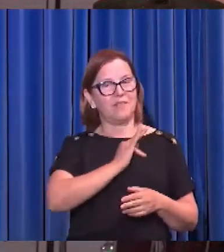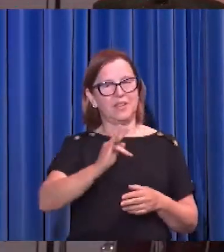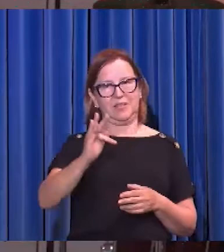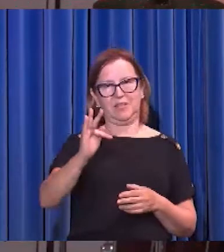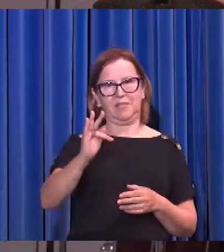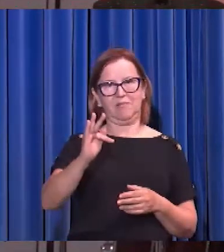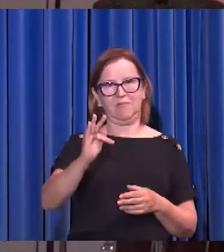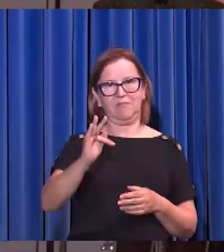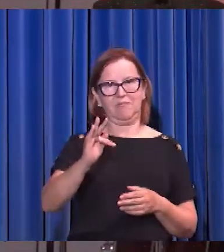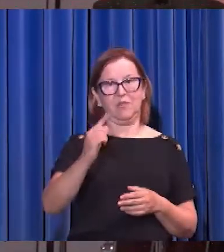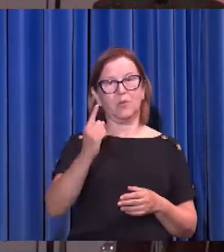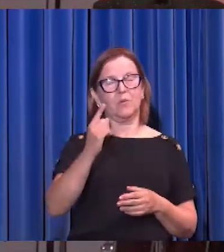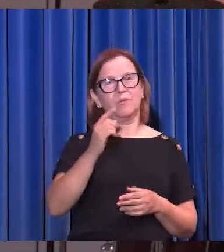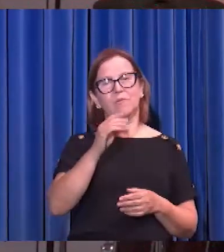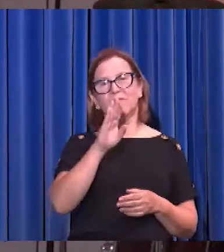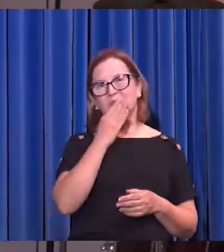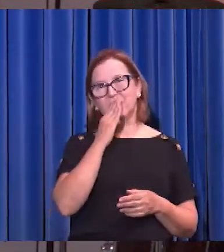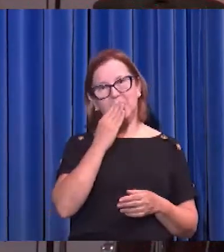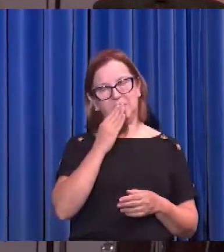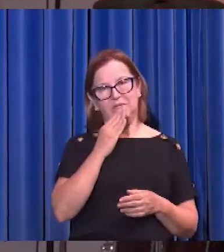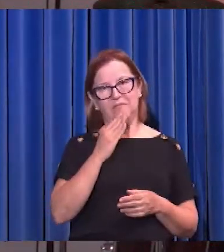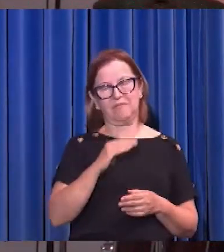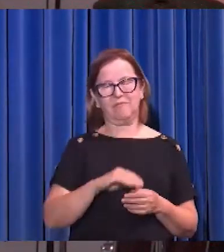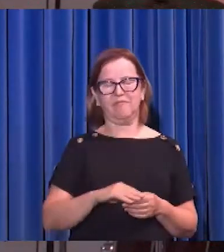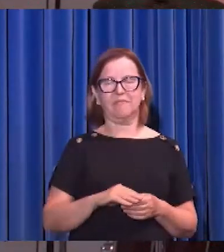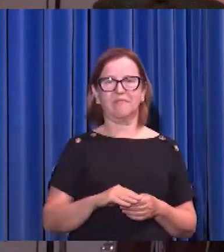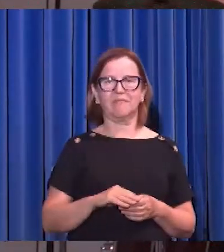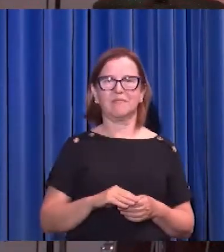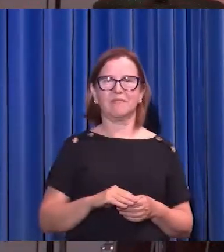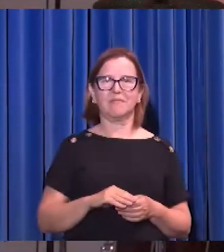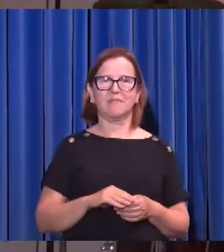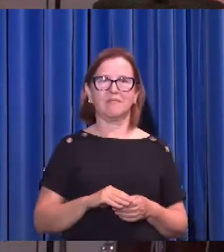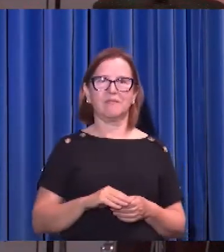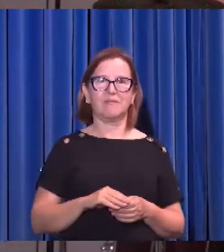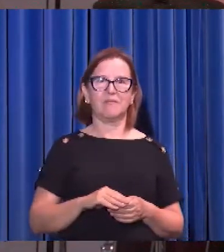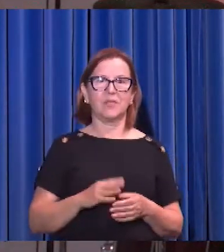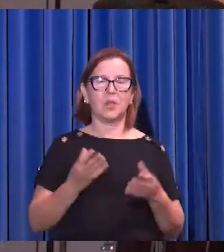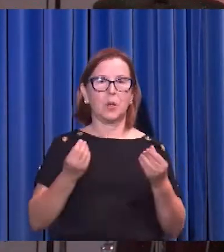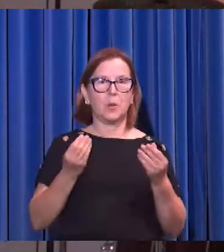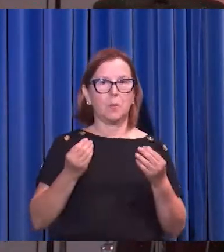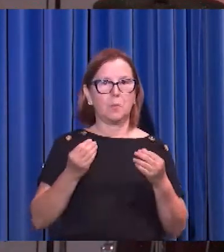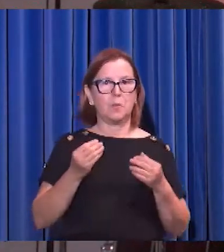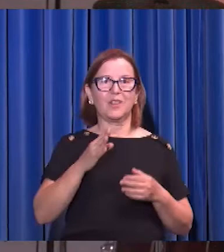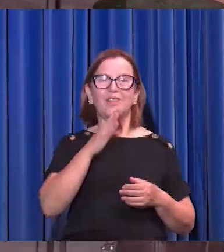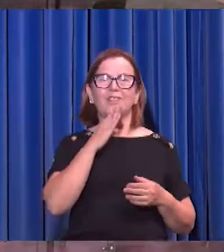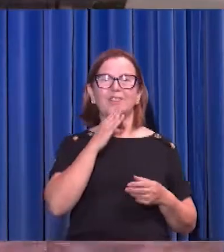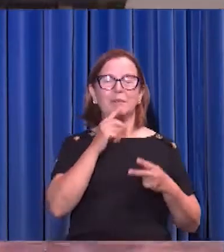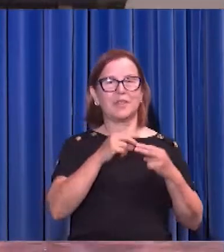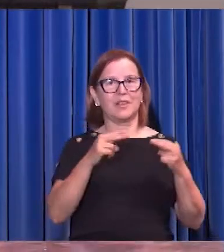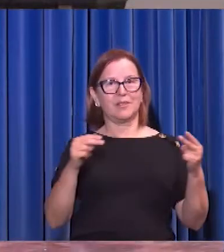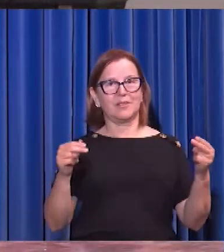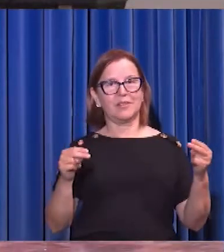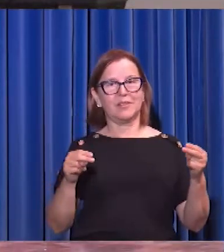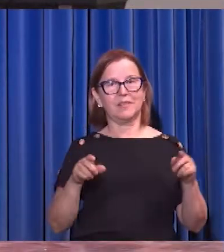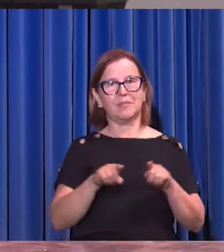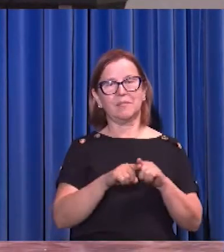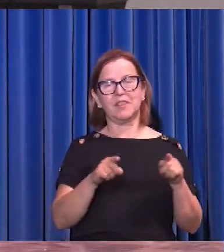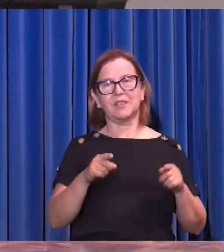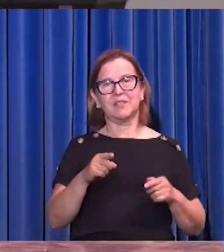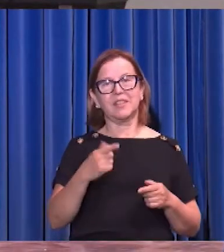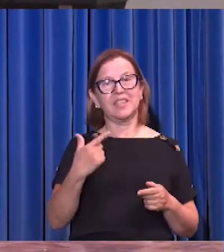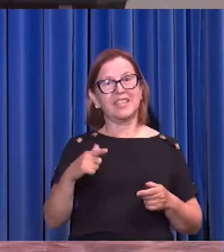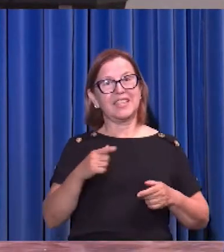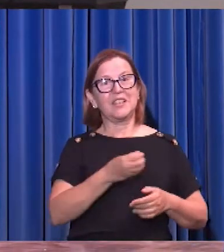um hipócrita, com muita teologia, muito entendimento das coisas, mas sem nenhuma